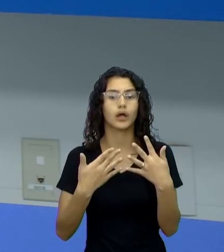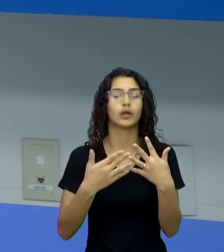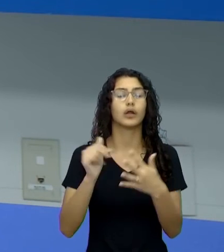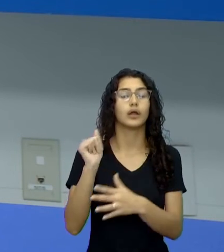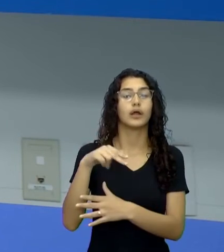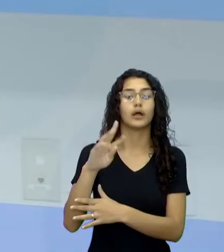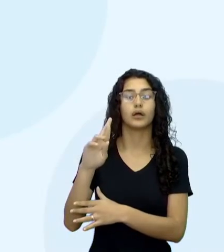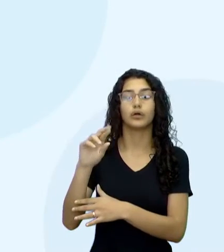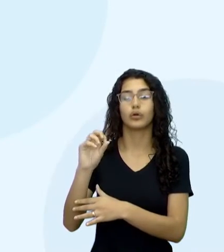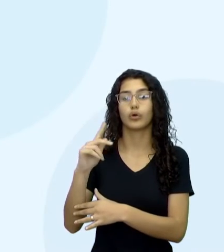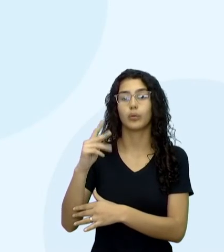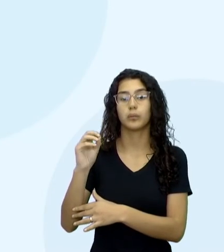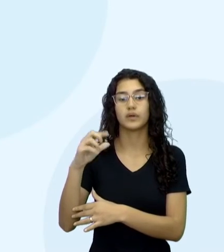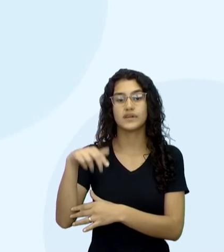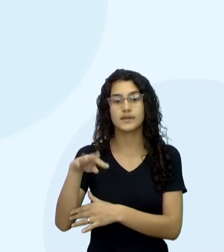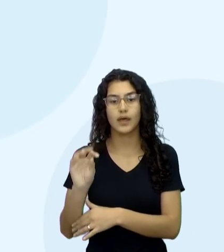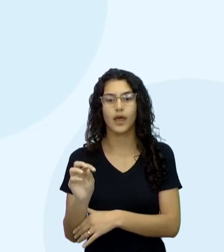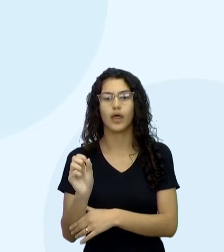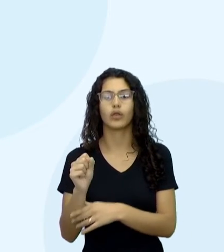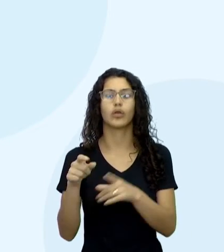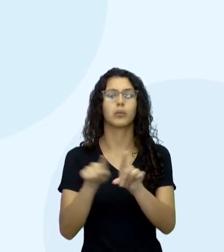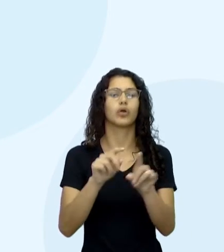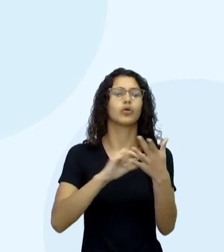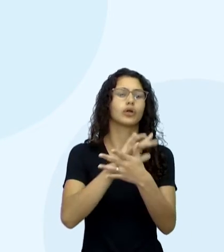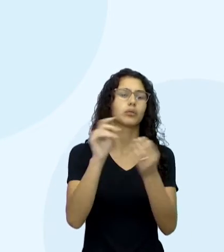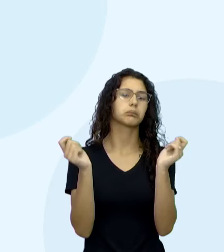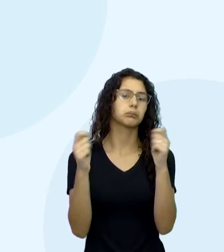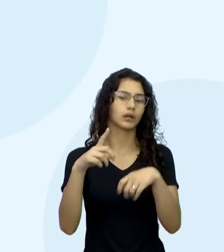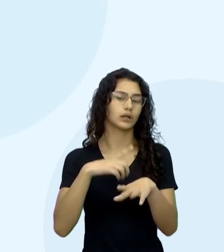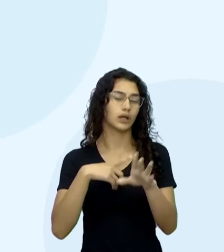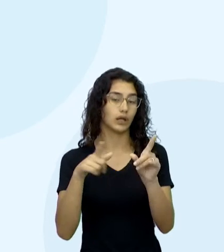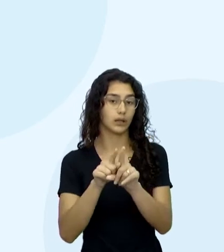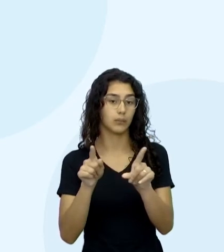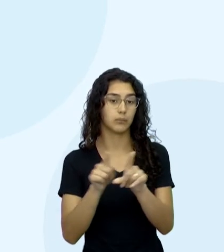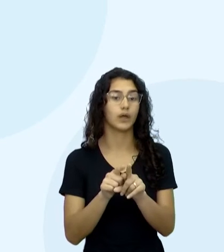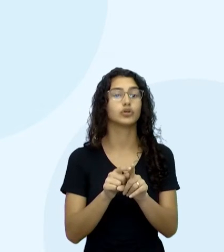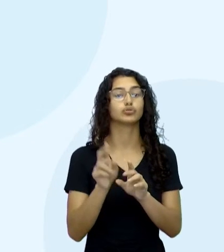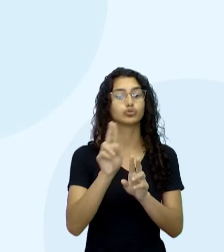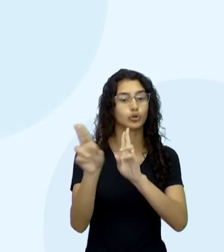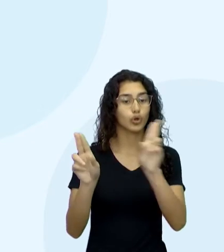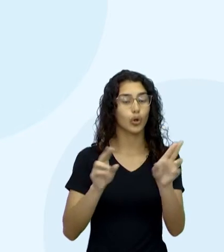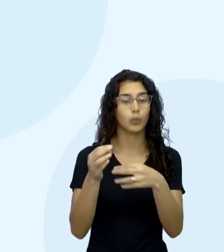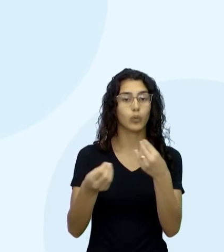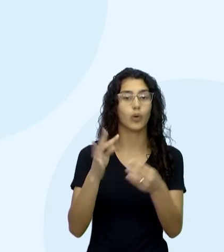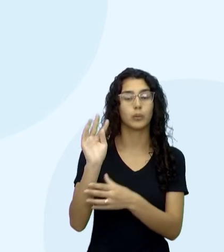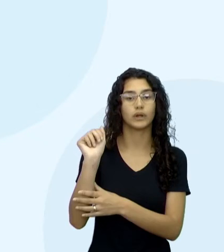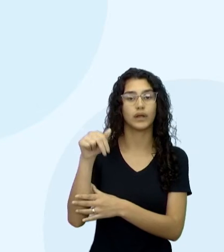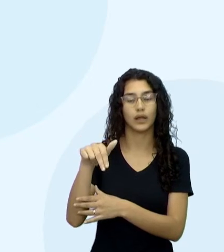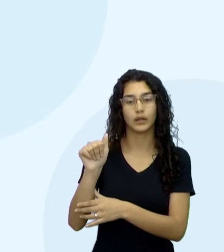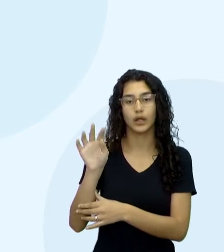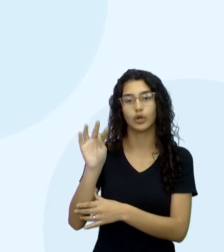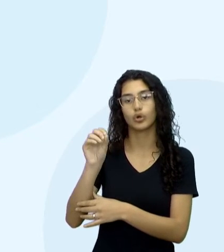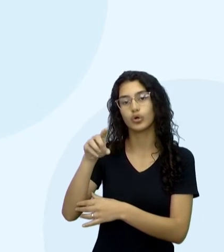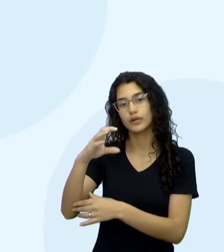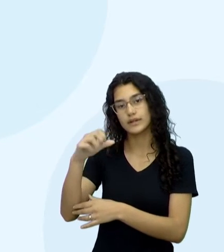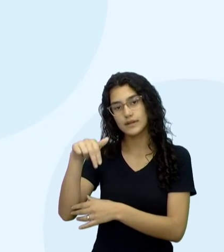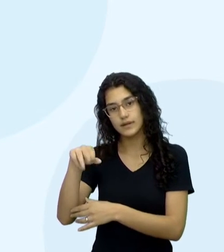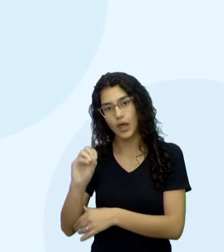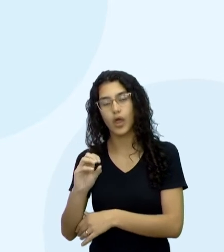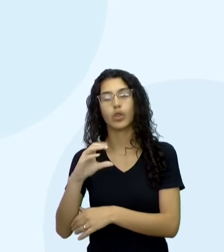do antropoceno falamos né de outras possibilidades de nomenclatura como tateno